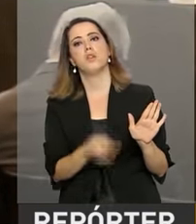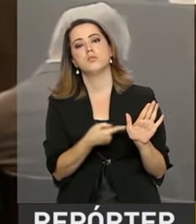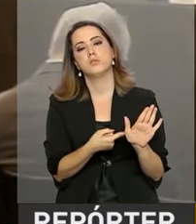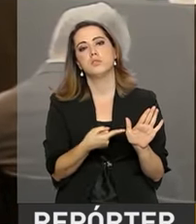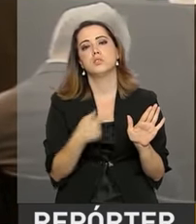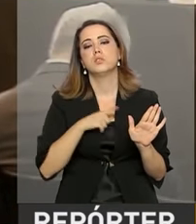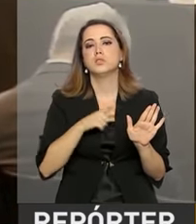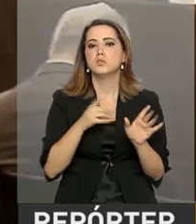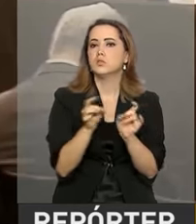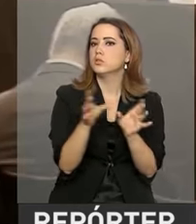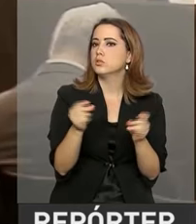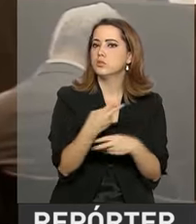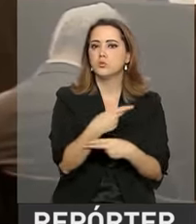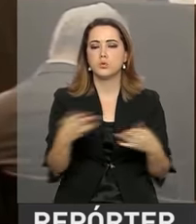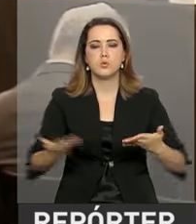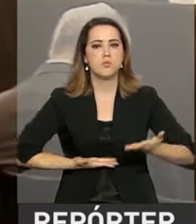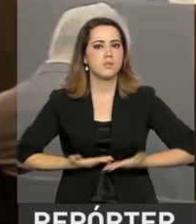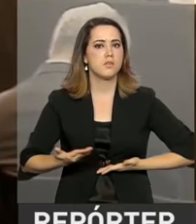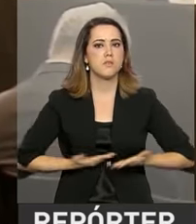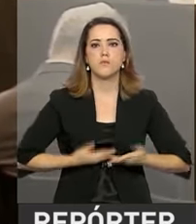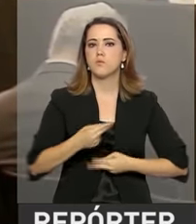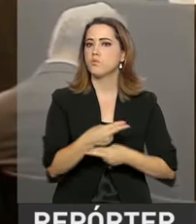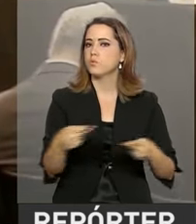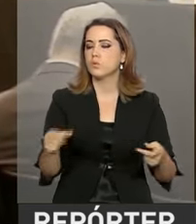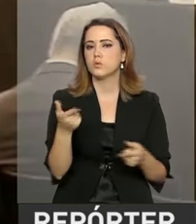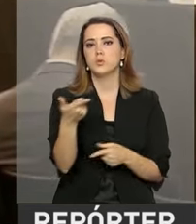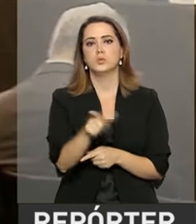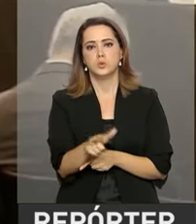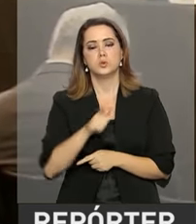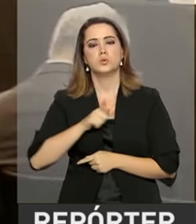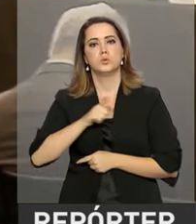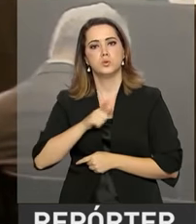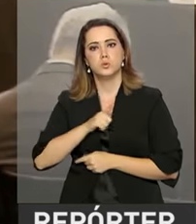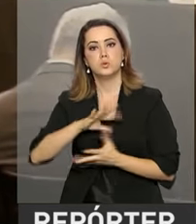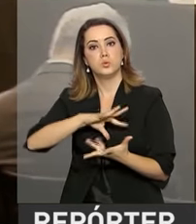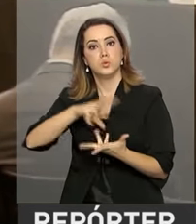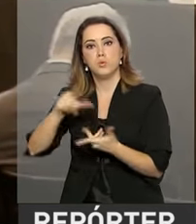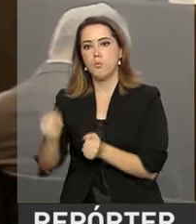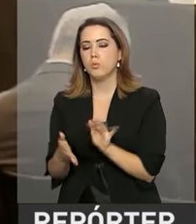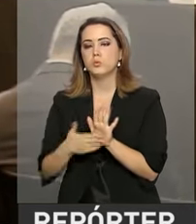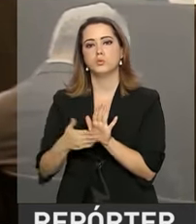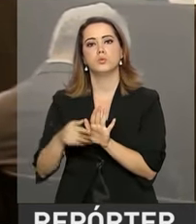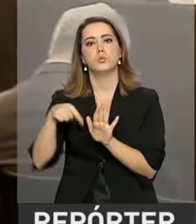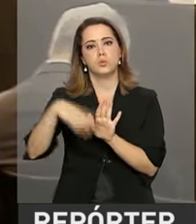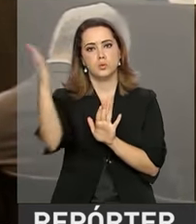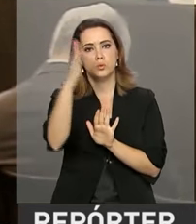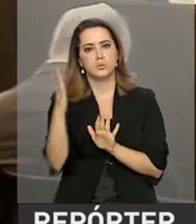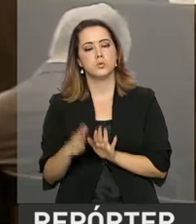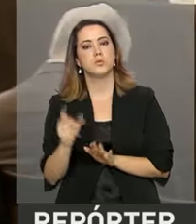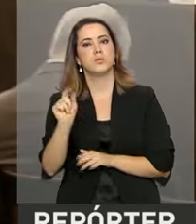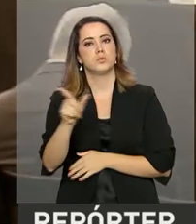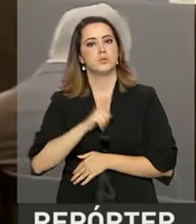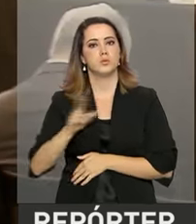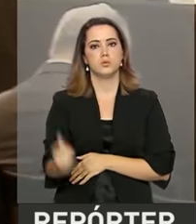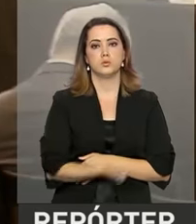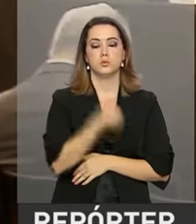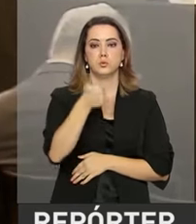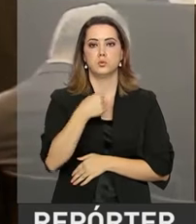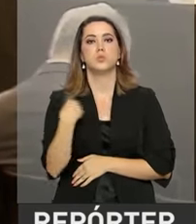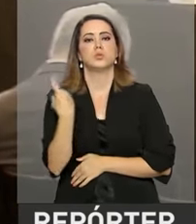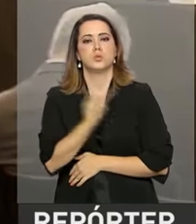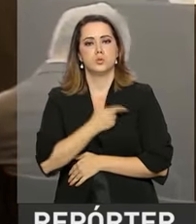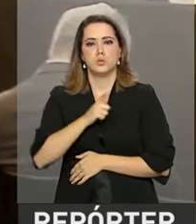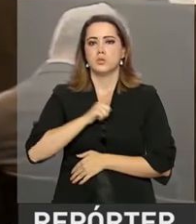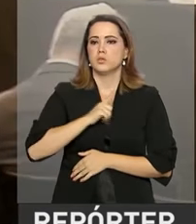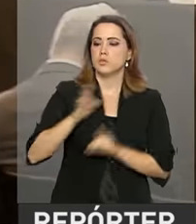produtos e serviços que competem a nível mundial em termos de tecnologia, em termos de inovação, que mostram o que o brasileiro tem de melhor. Sim, nós temos